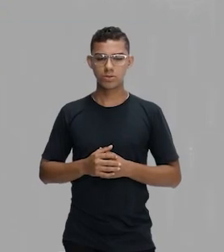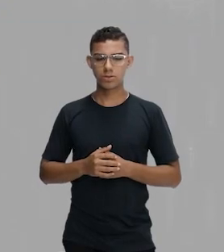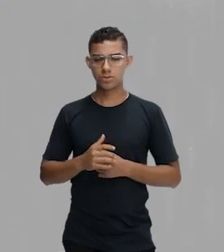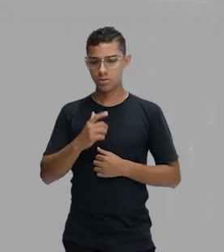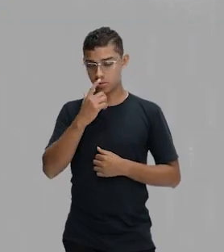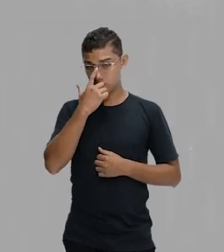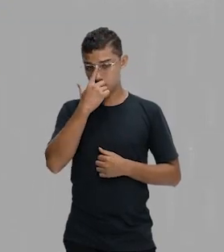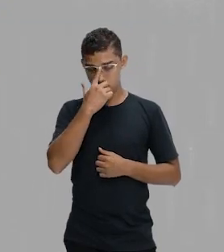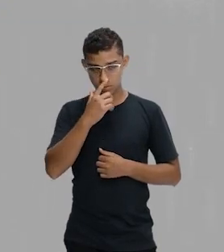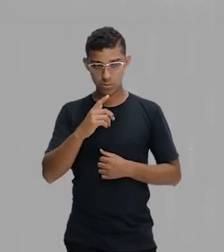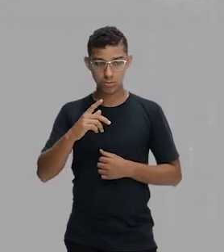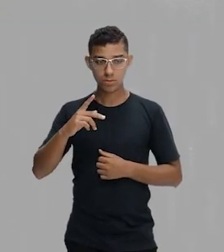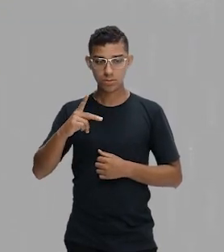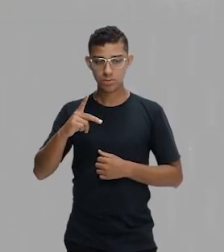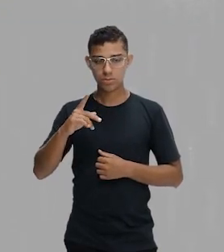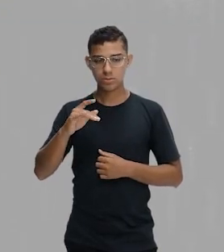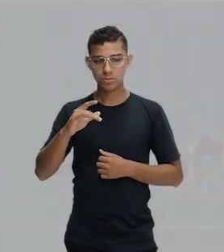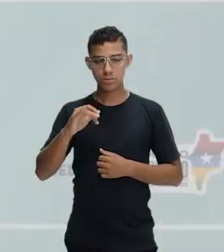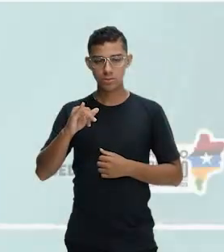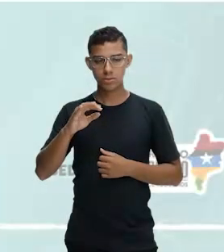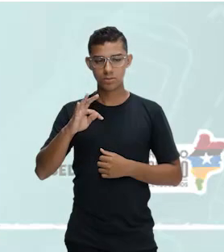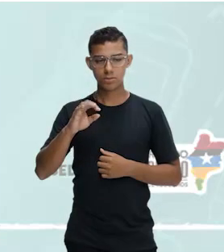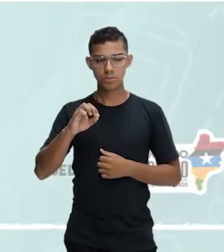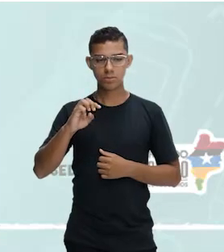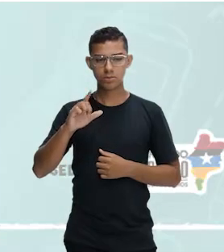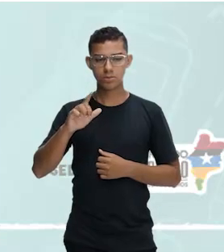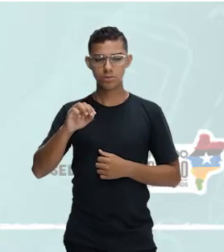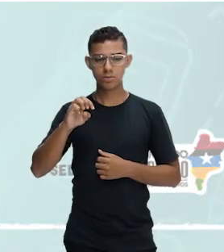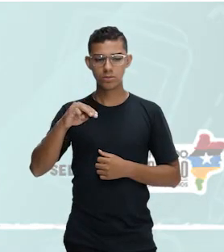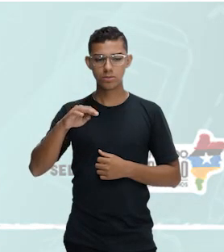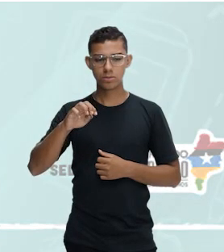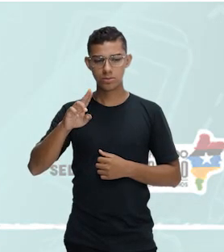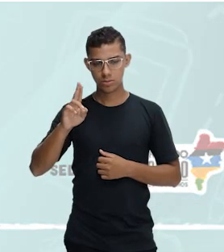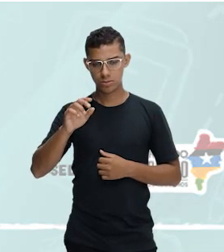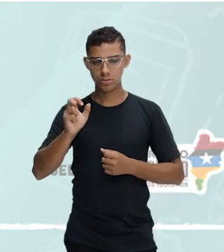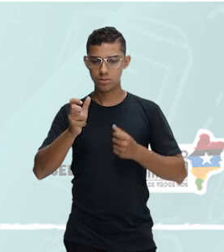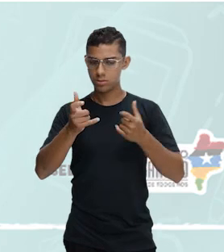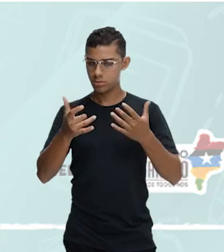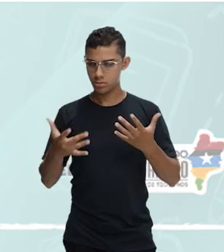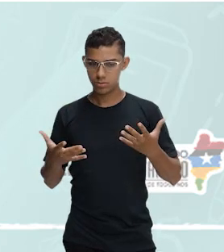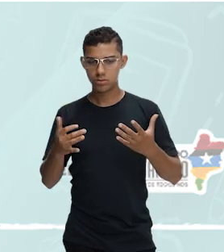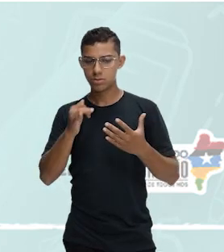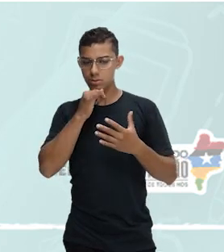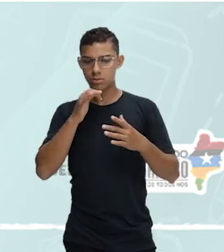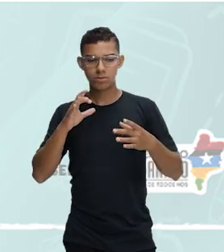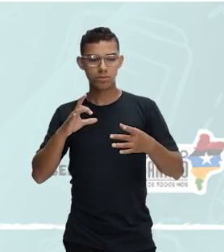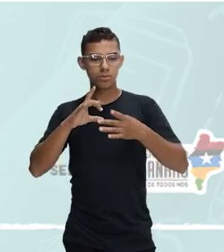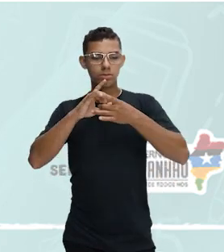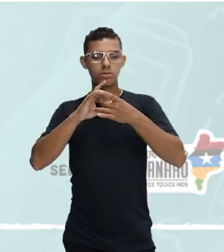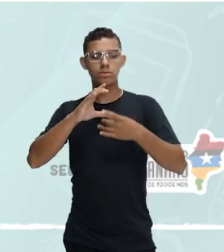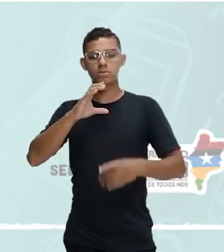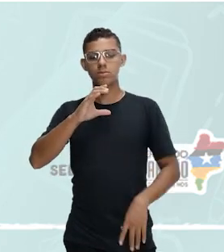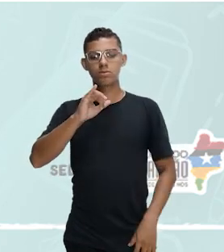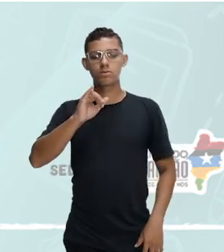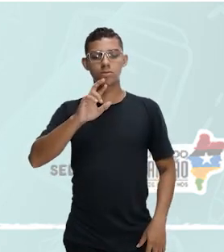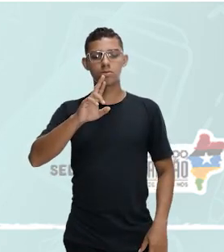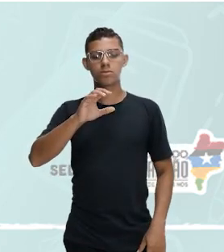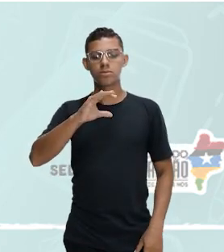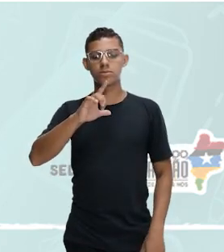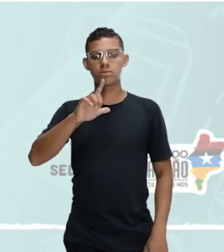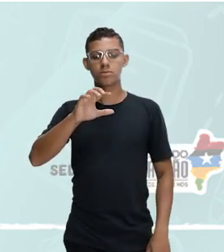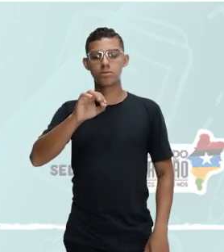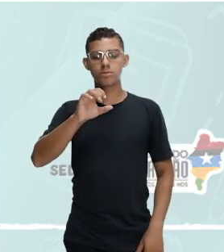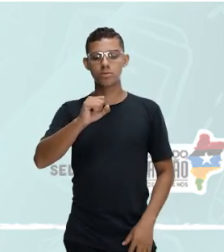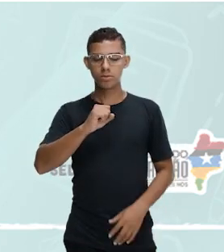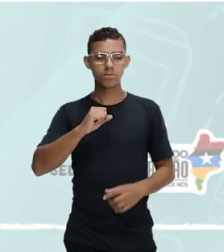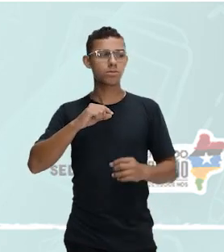Então Ptolomeu explicou o movimento dos planetas através de uma combinação de ciclos, né? Que no caso nós temos esse epiciclo, né? Então o planeta se